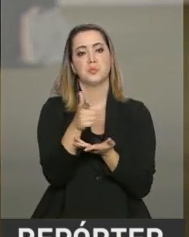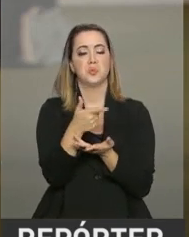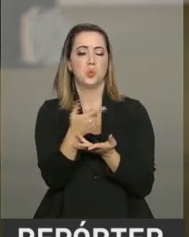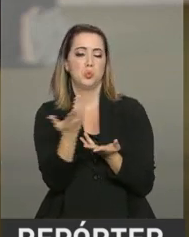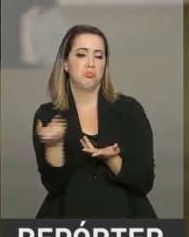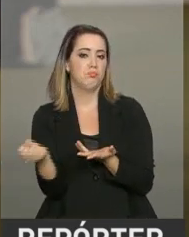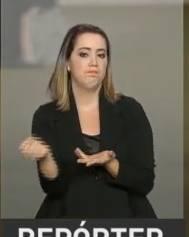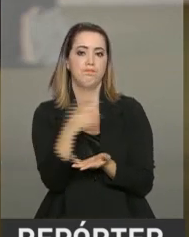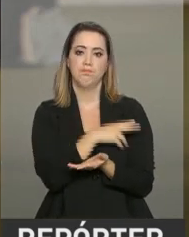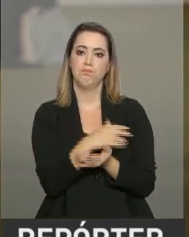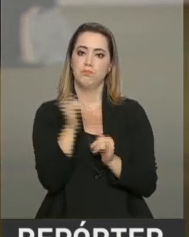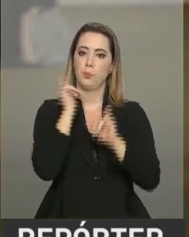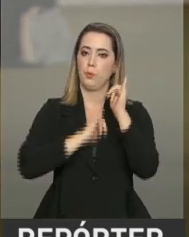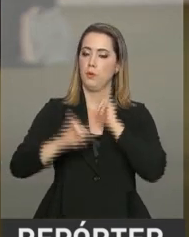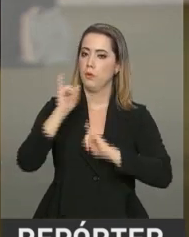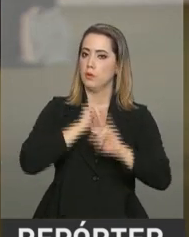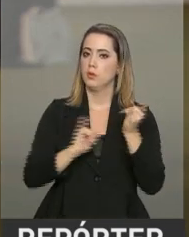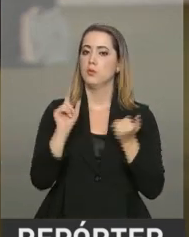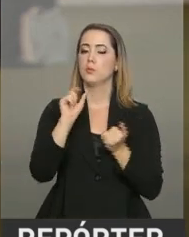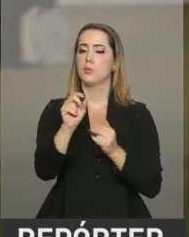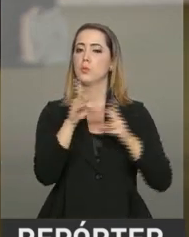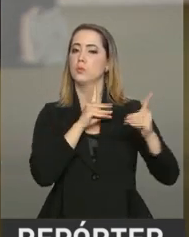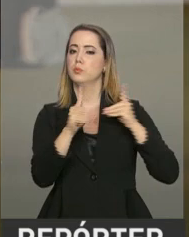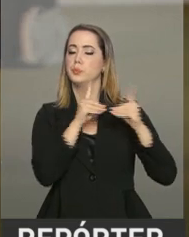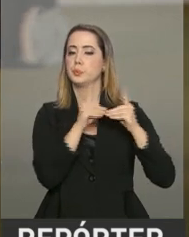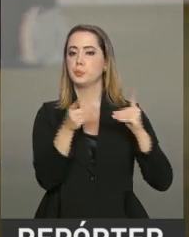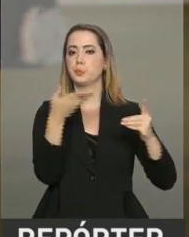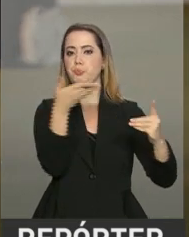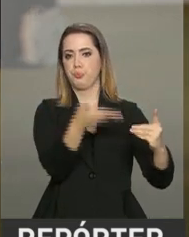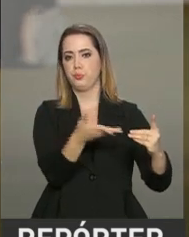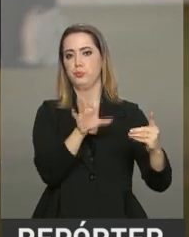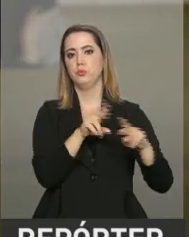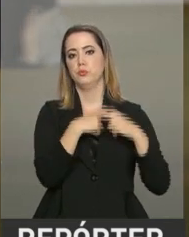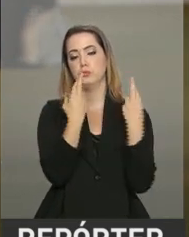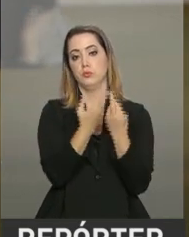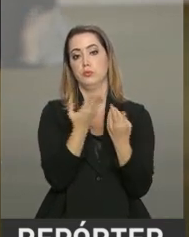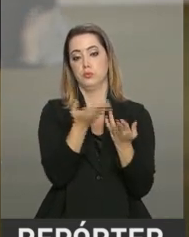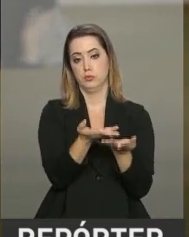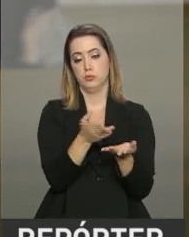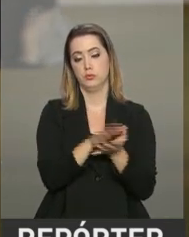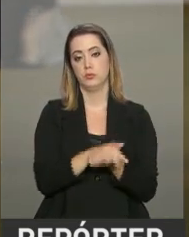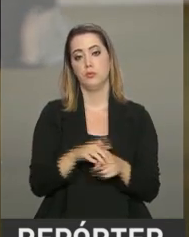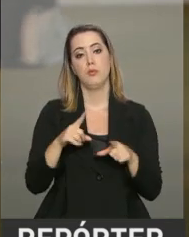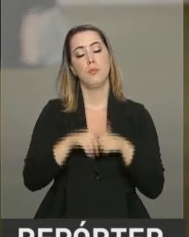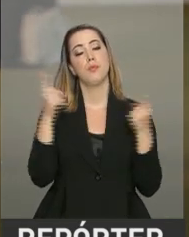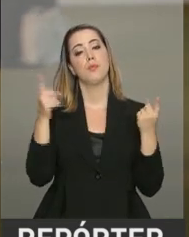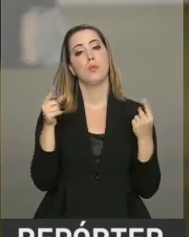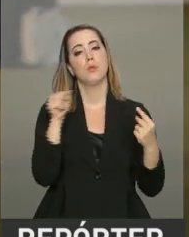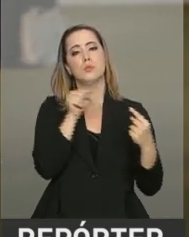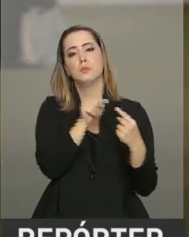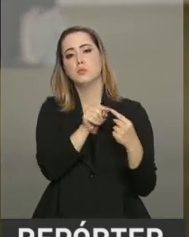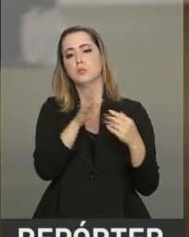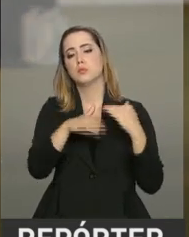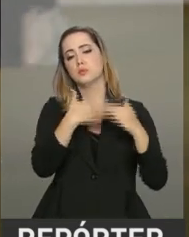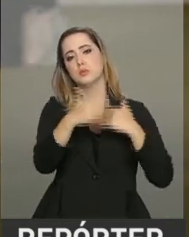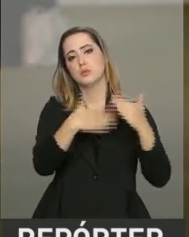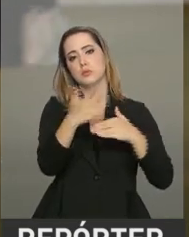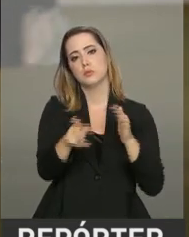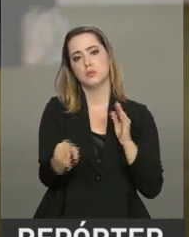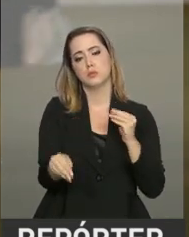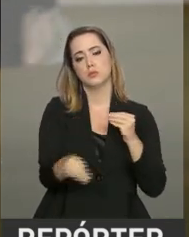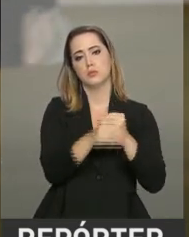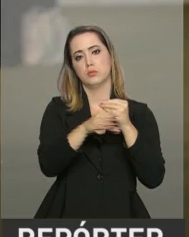novidades do que está sendo discutido neste encontro mas em relação à tramitação da